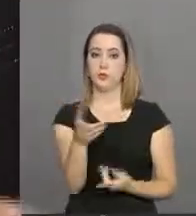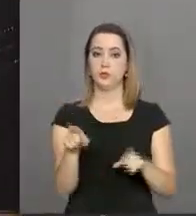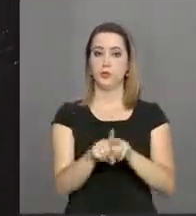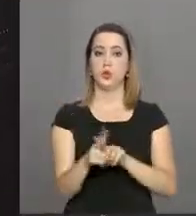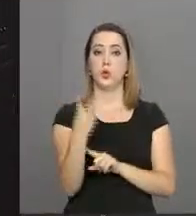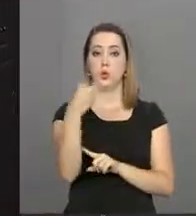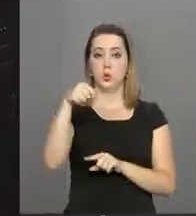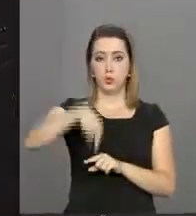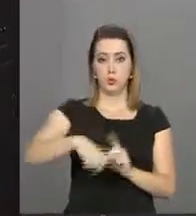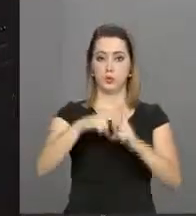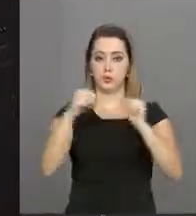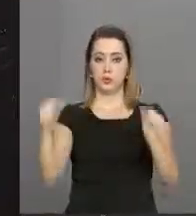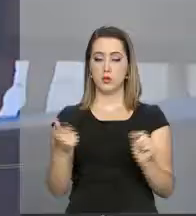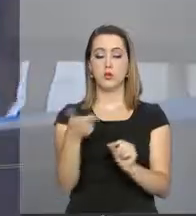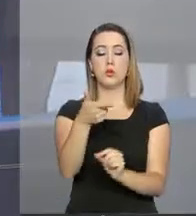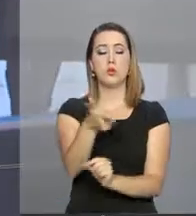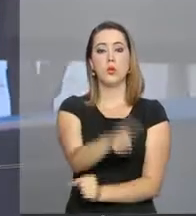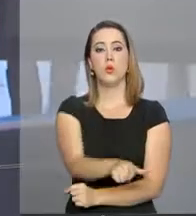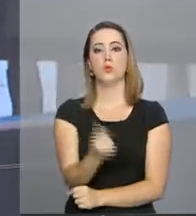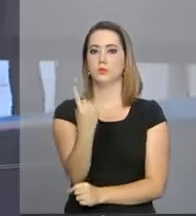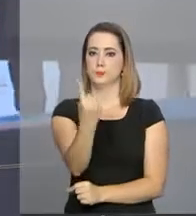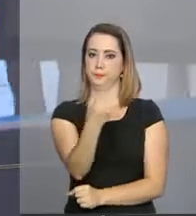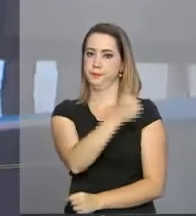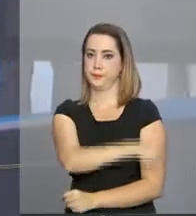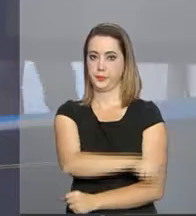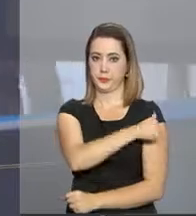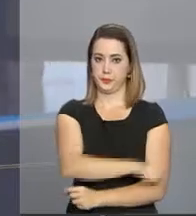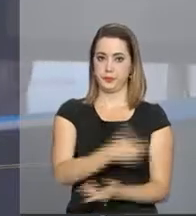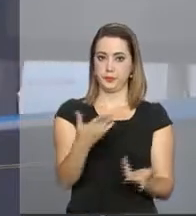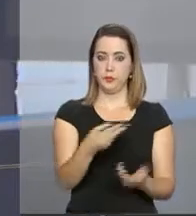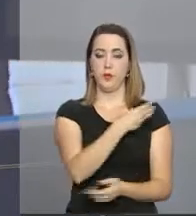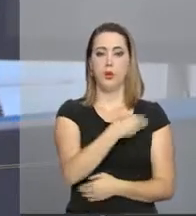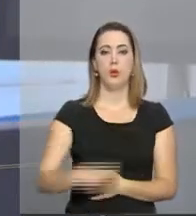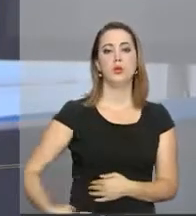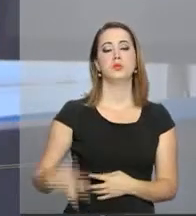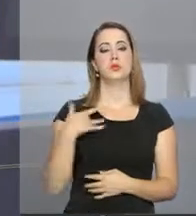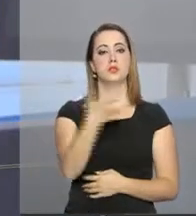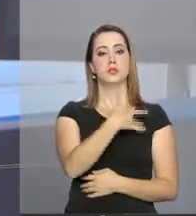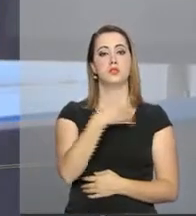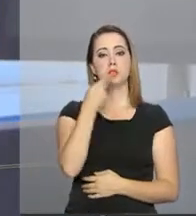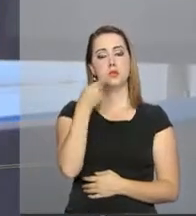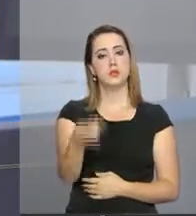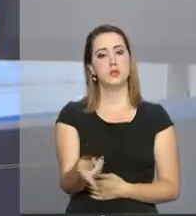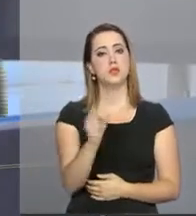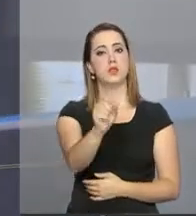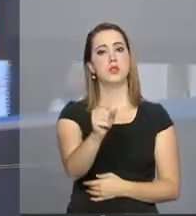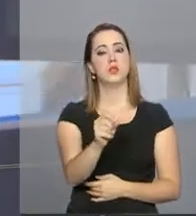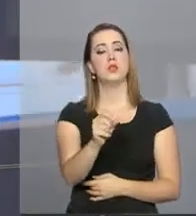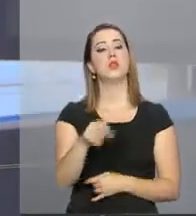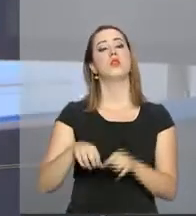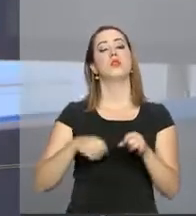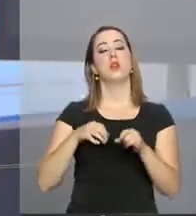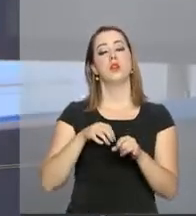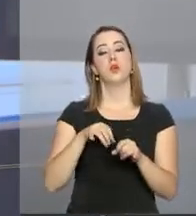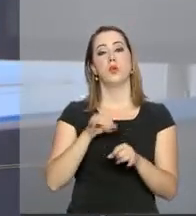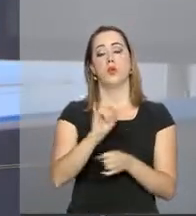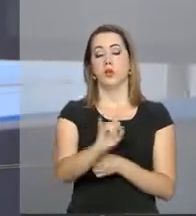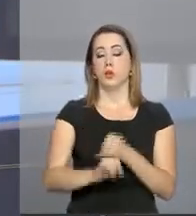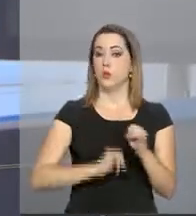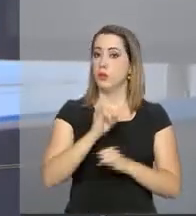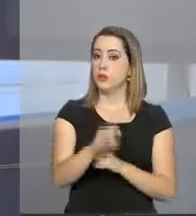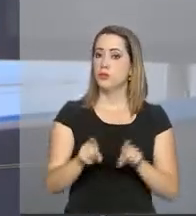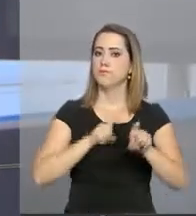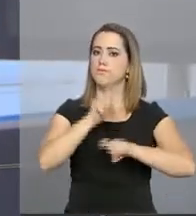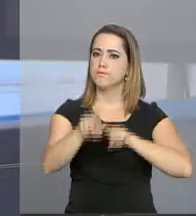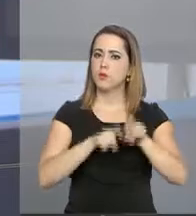em Brasília e o outro no Rio de Janeiro. Segundo o ministro da Saúde, Ricardo Barros, com a informatização do SUS, o governo espera